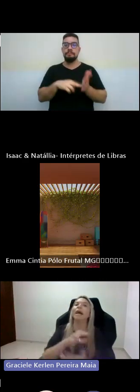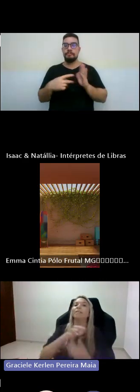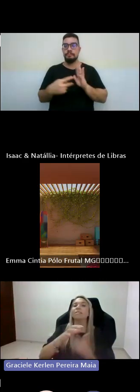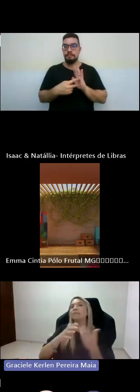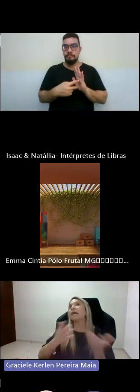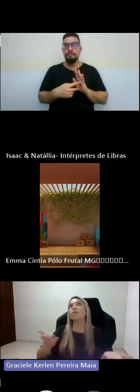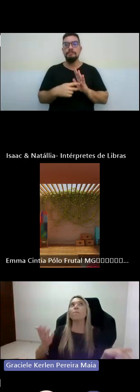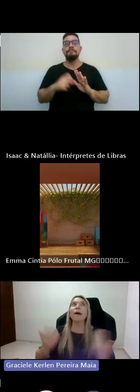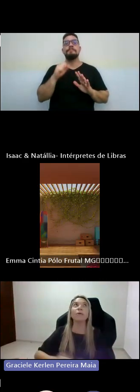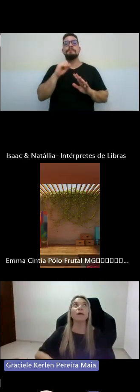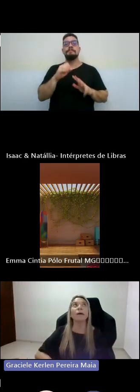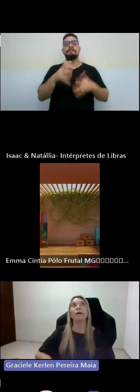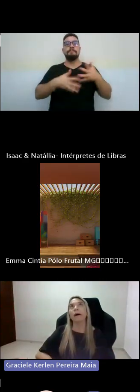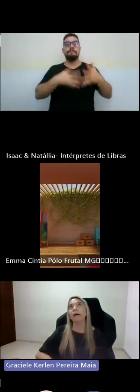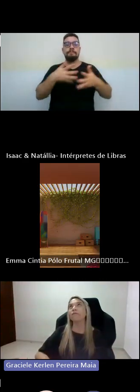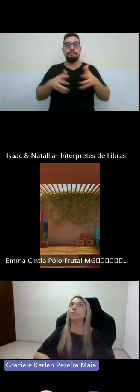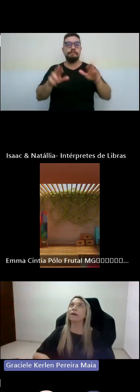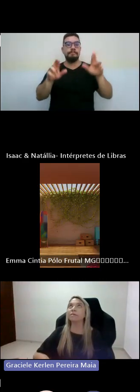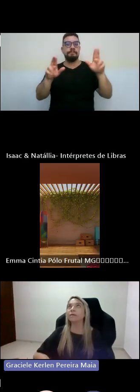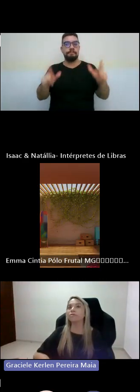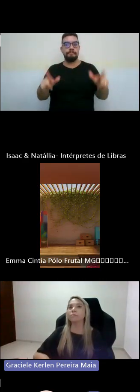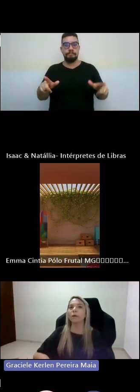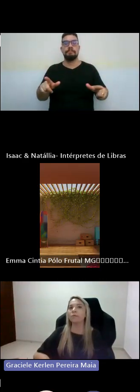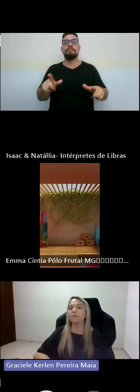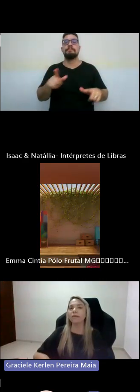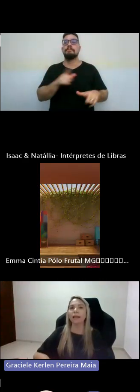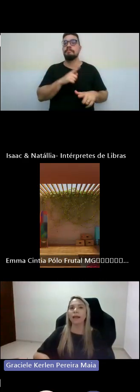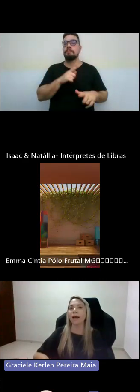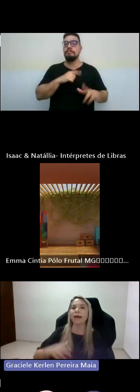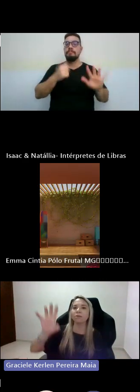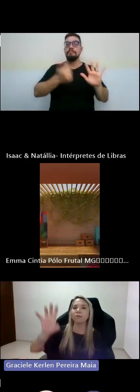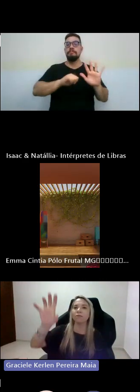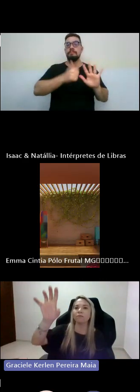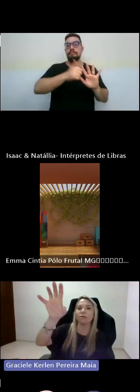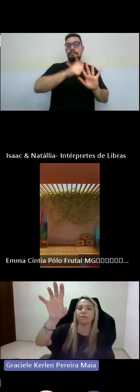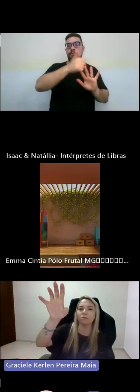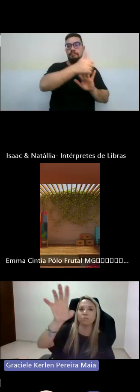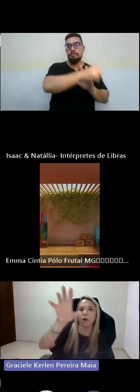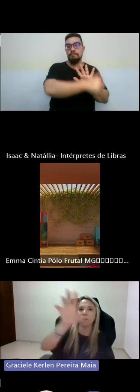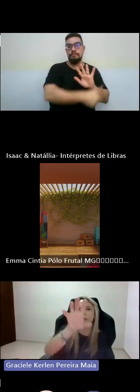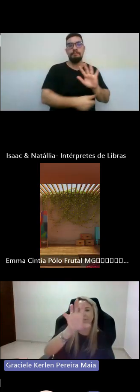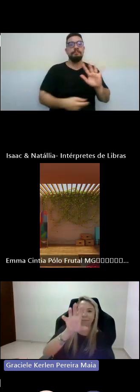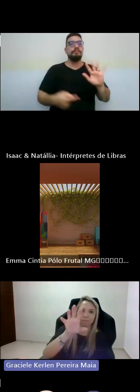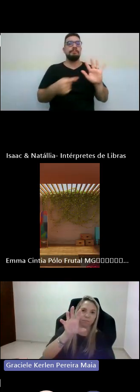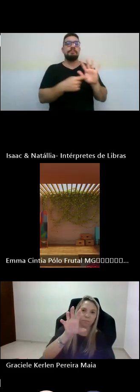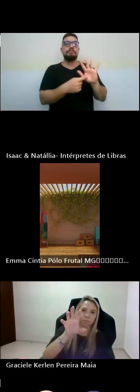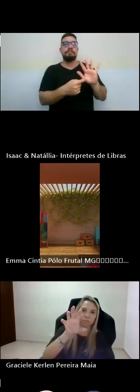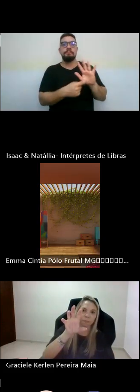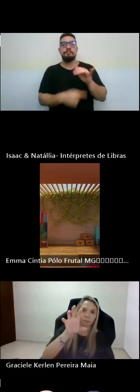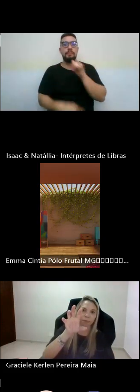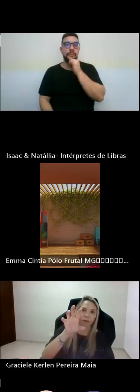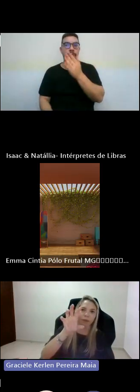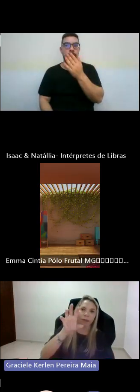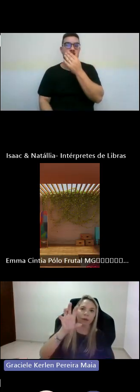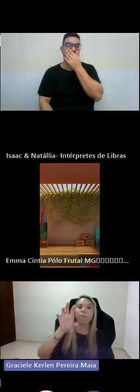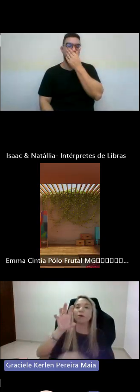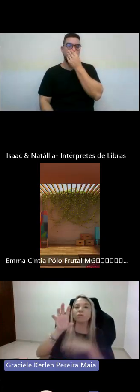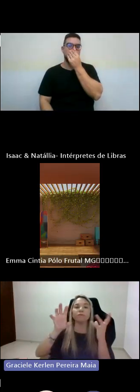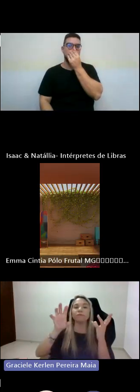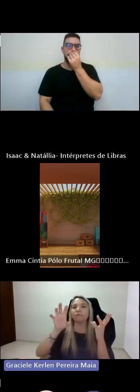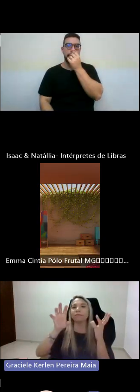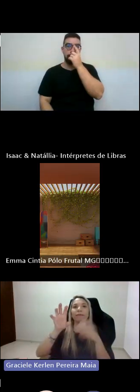outra, se eu pego a configuração de mão, sei lá, essa configuração de mão aqui.